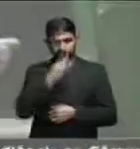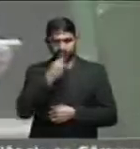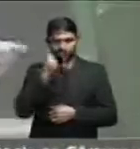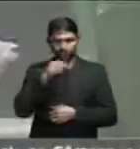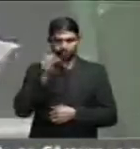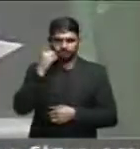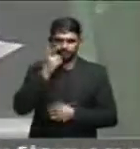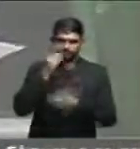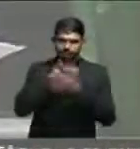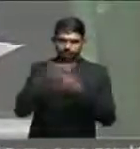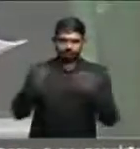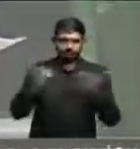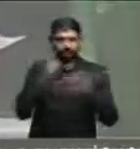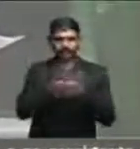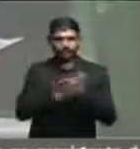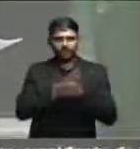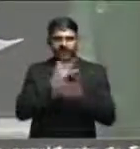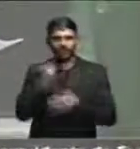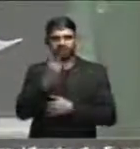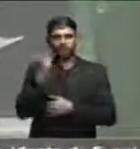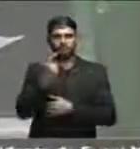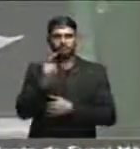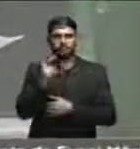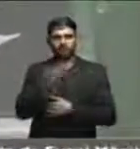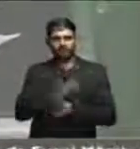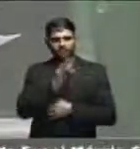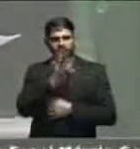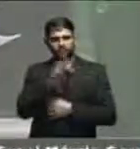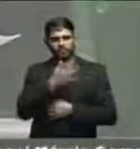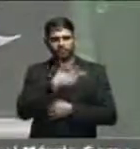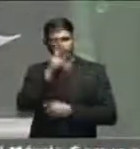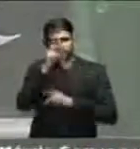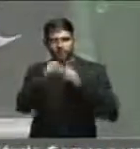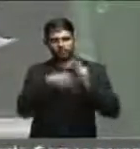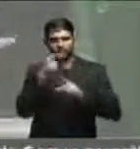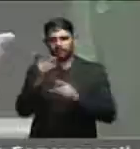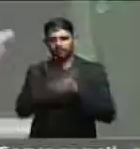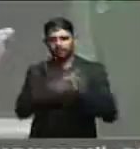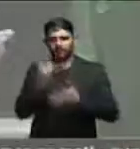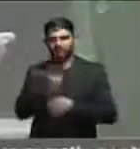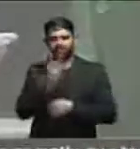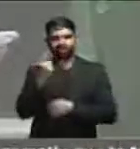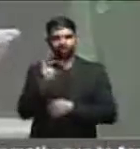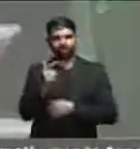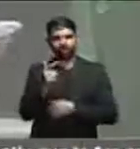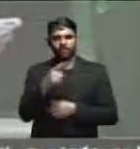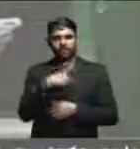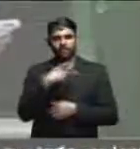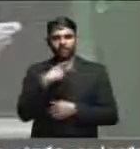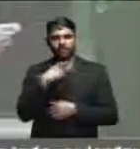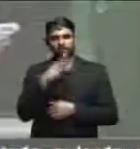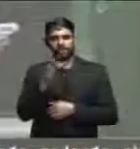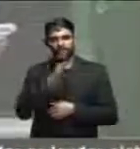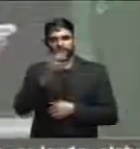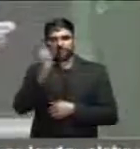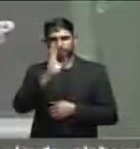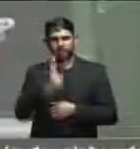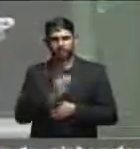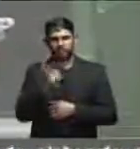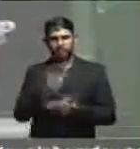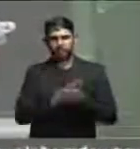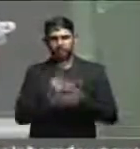e senhores deputados, não tem preço. O futuro do meu povo não tem preço. O futuro do Brasil